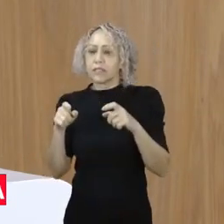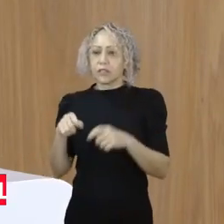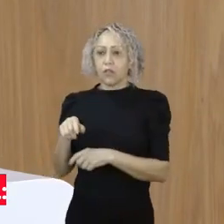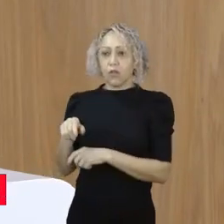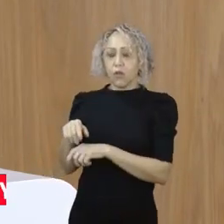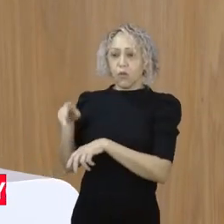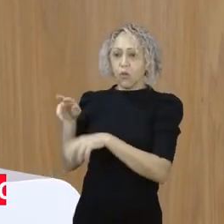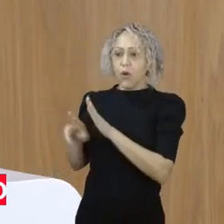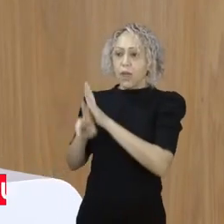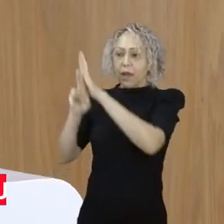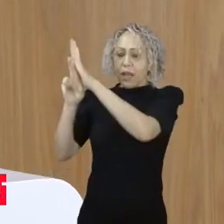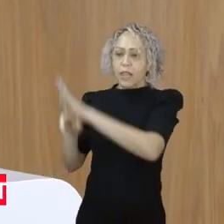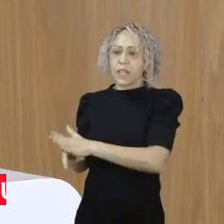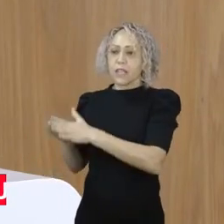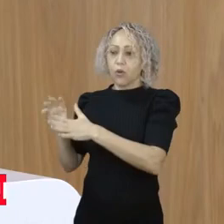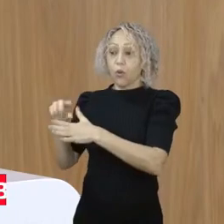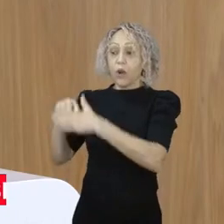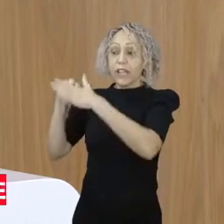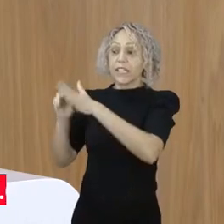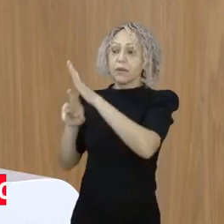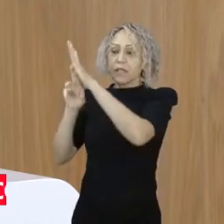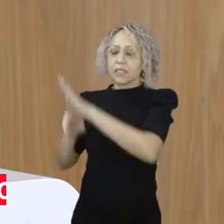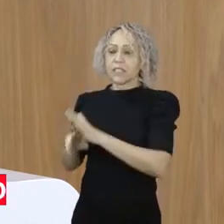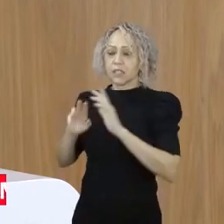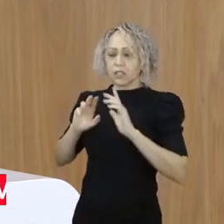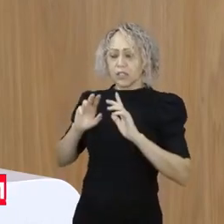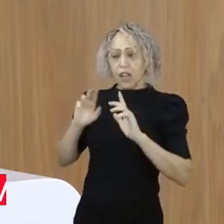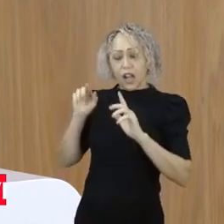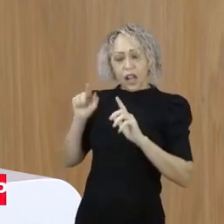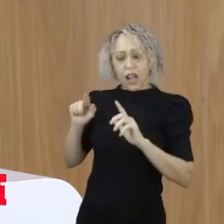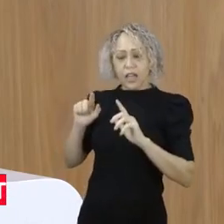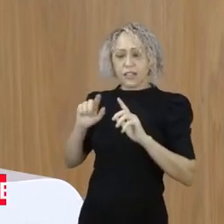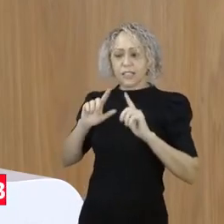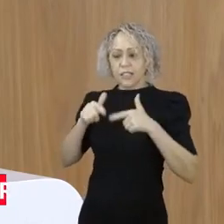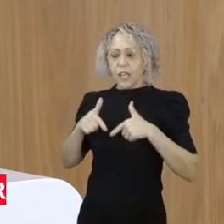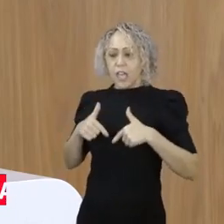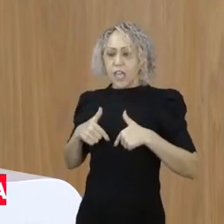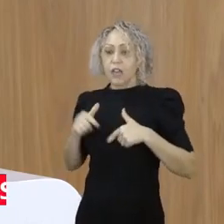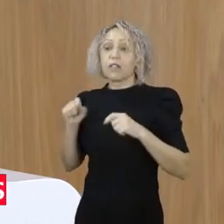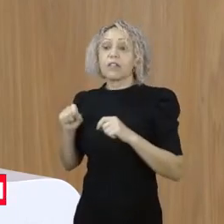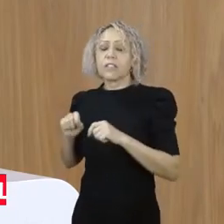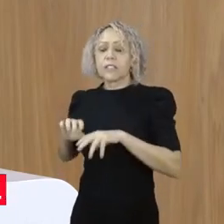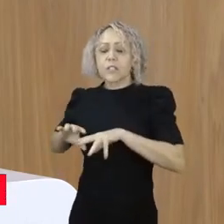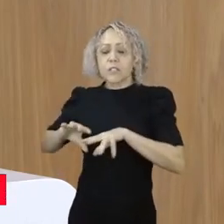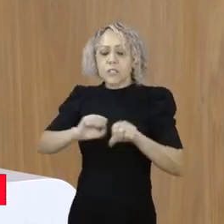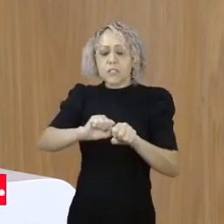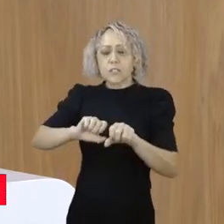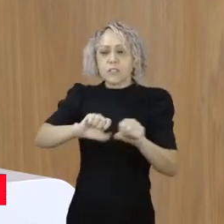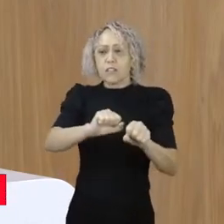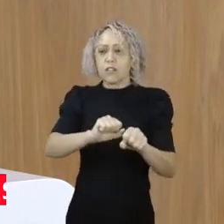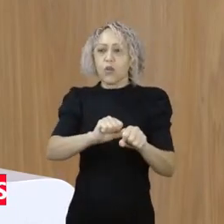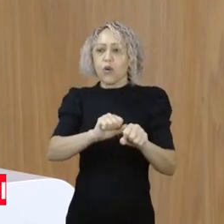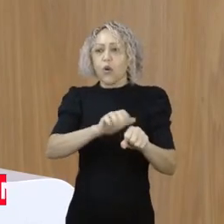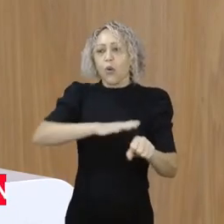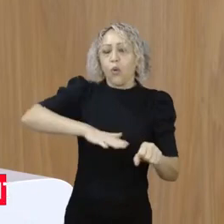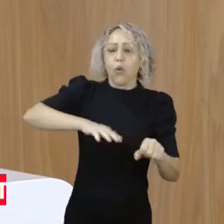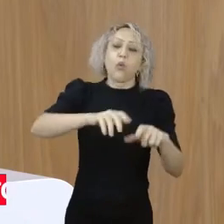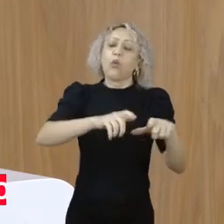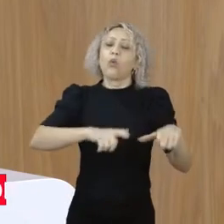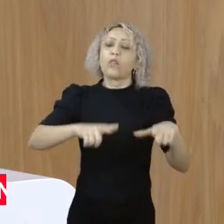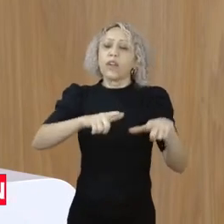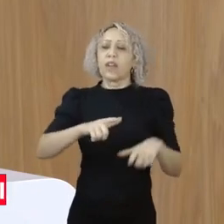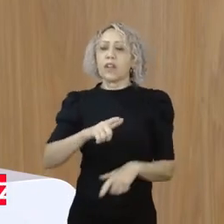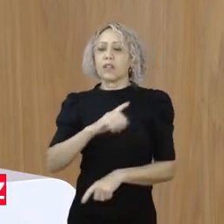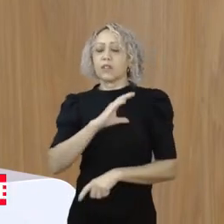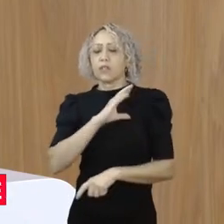Netanyahu só está tomando o território palestino e dizimando o povo. E aqui ataques, né? Várias denúncias dos ataques aos hospitais em